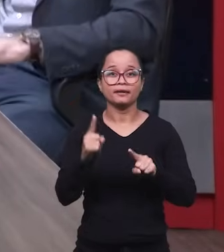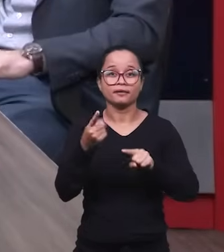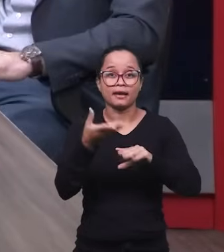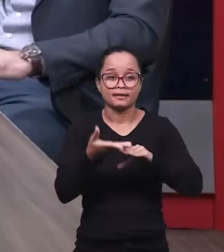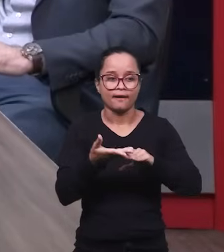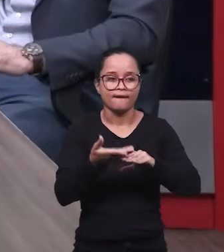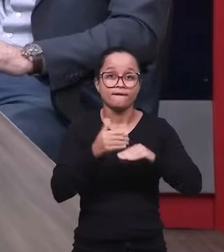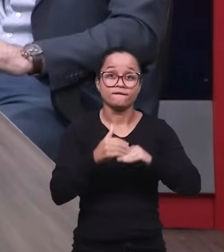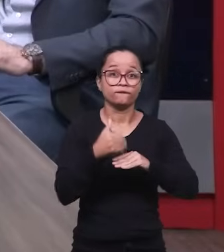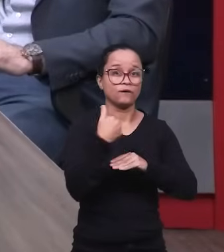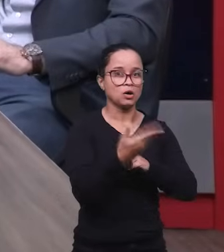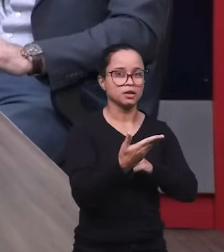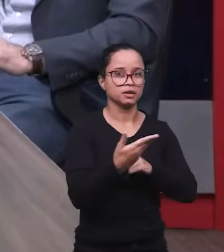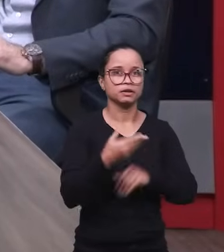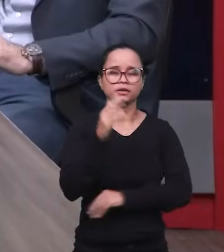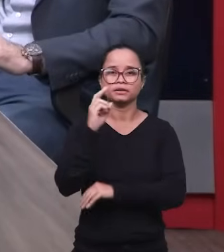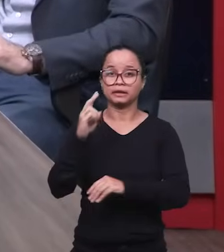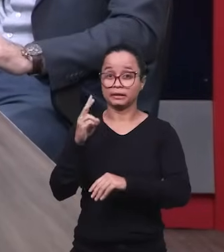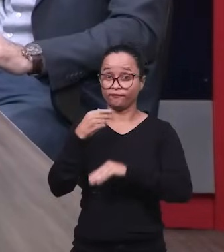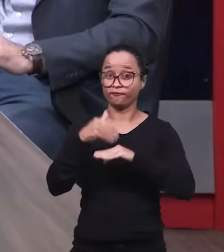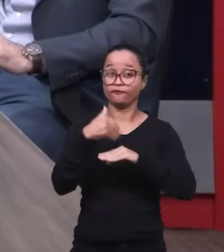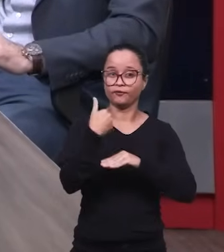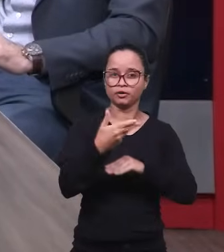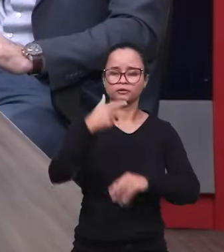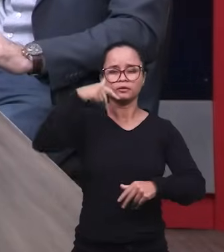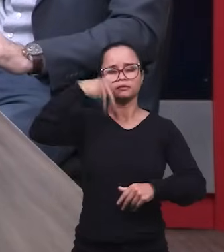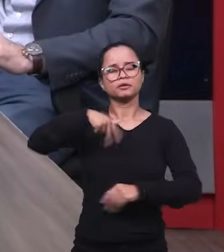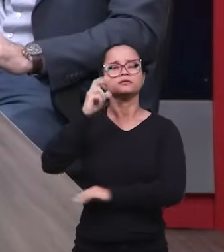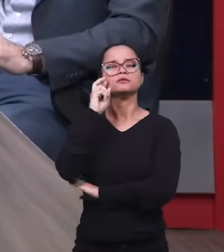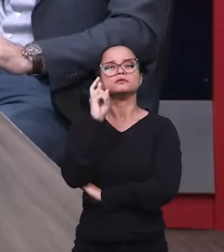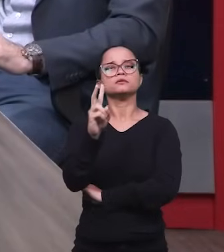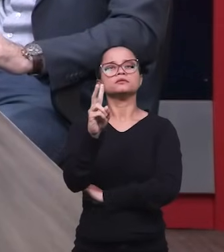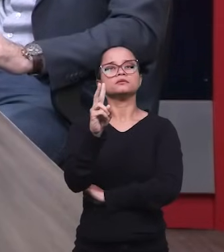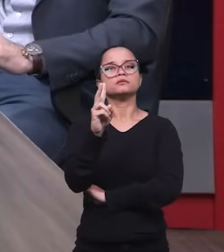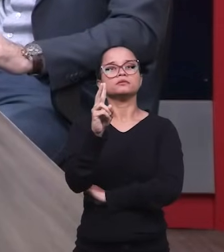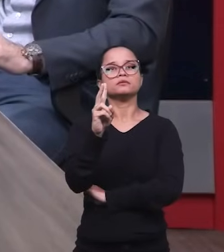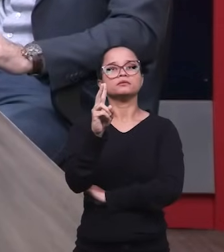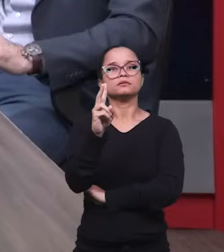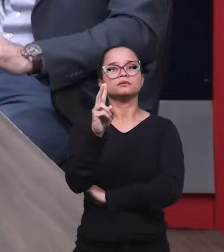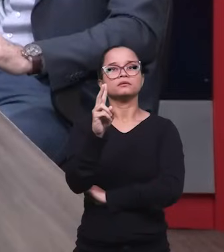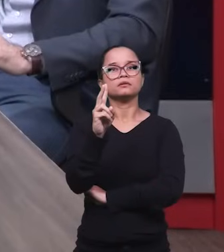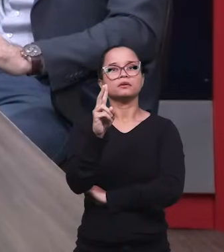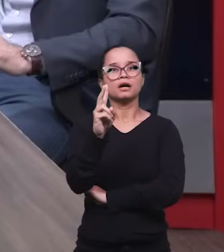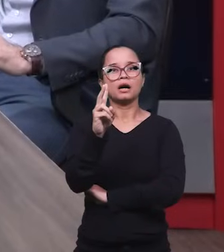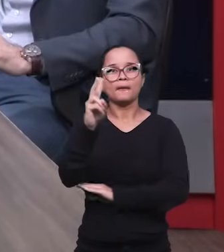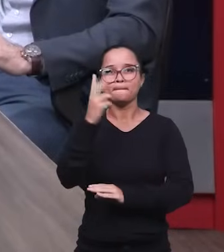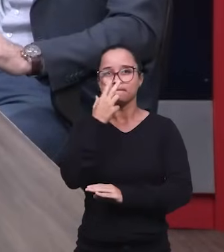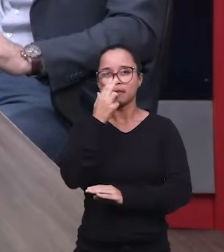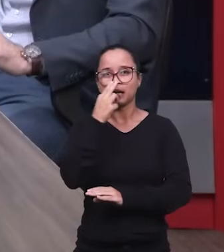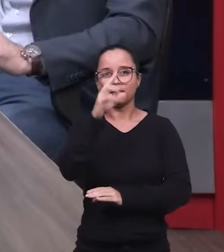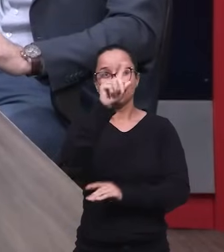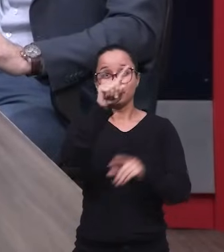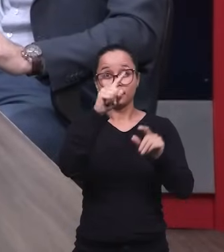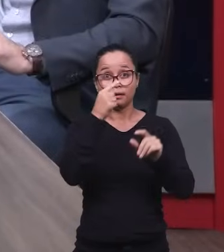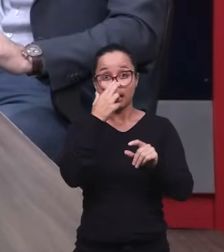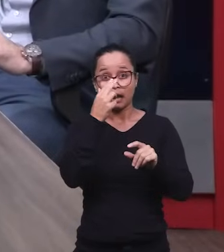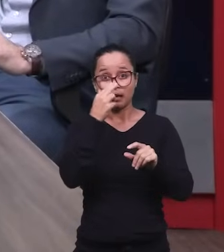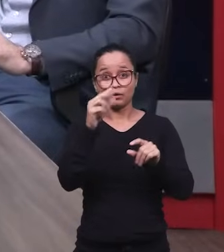está do lado de fora da plataforma vai ver o objeto caindo em uma meia